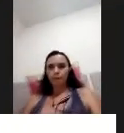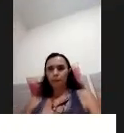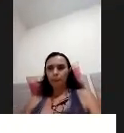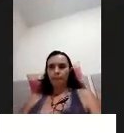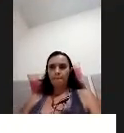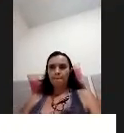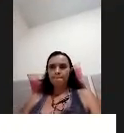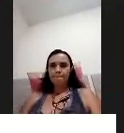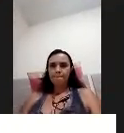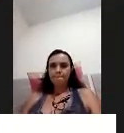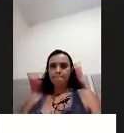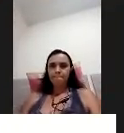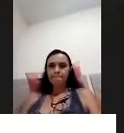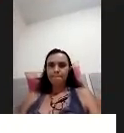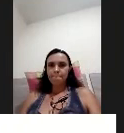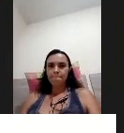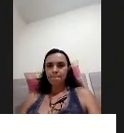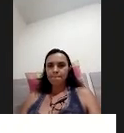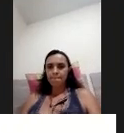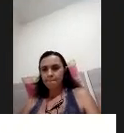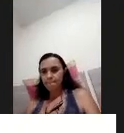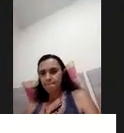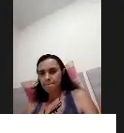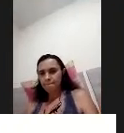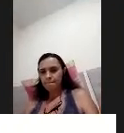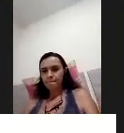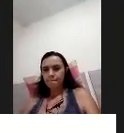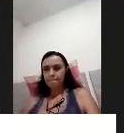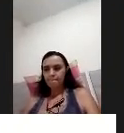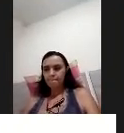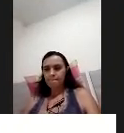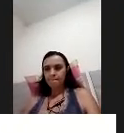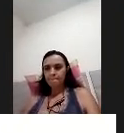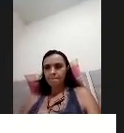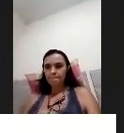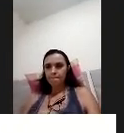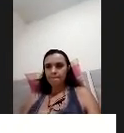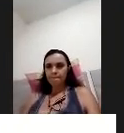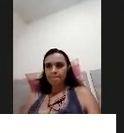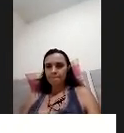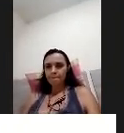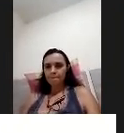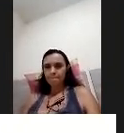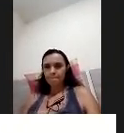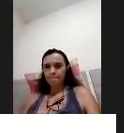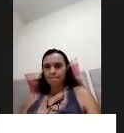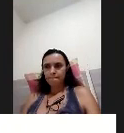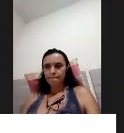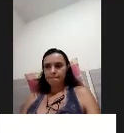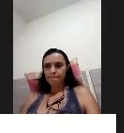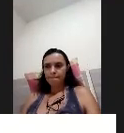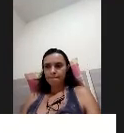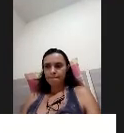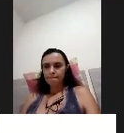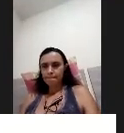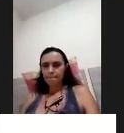que é feita uma transferência? O banho. Vai dar banho no cliente, é o primeiro processo. É o medo, é a